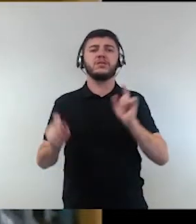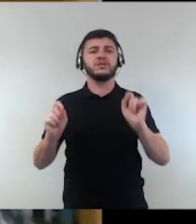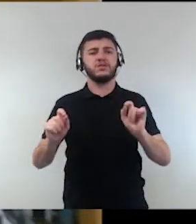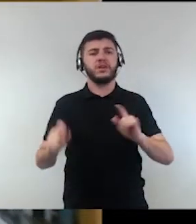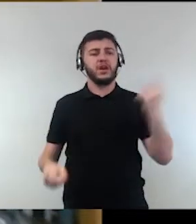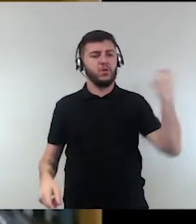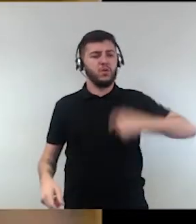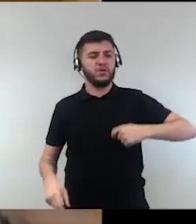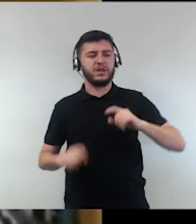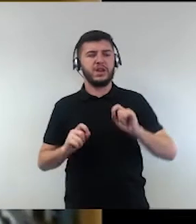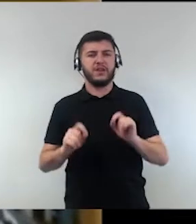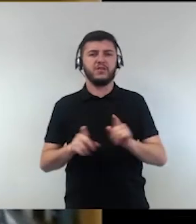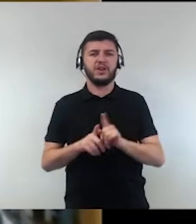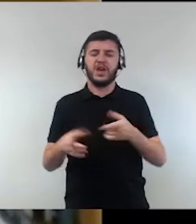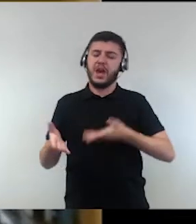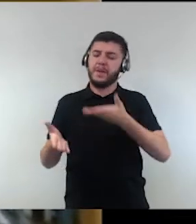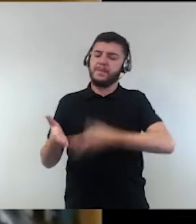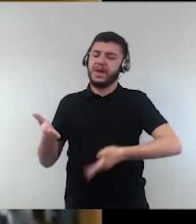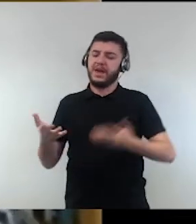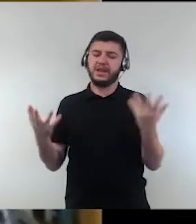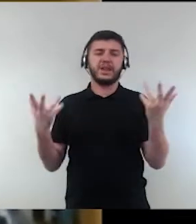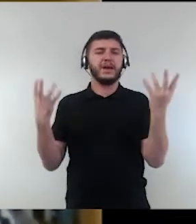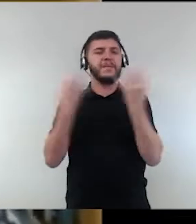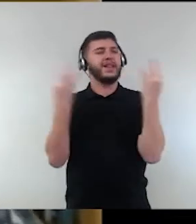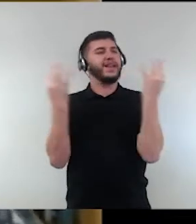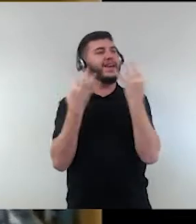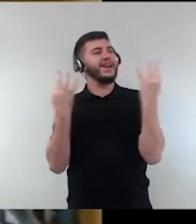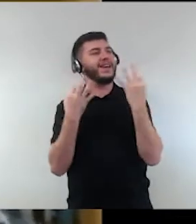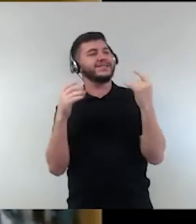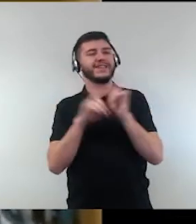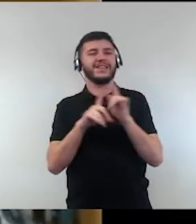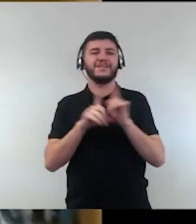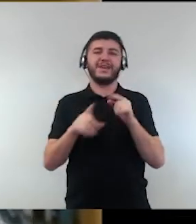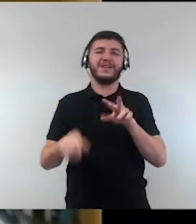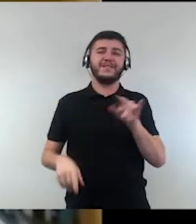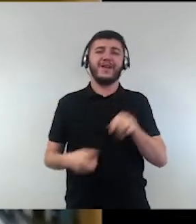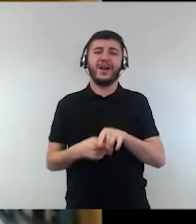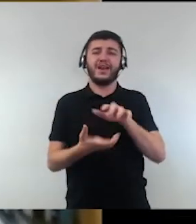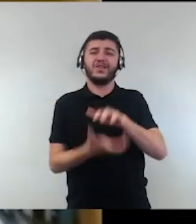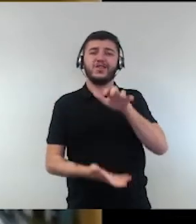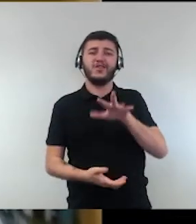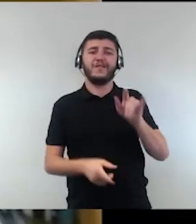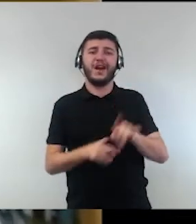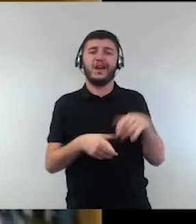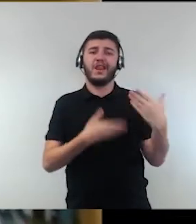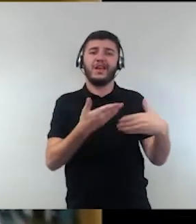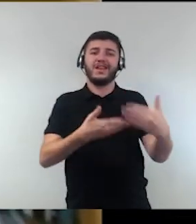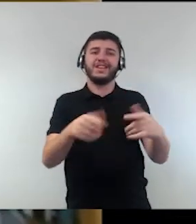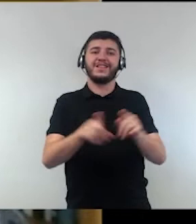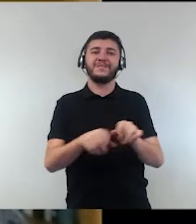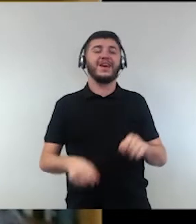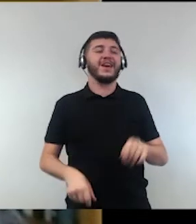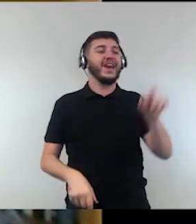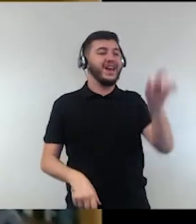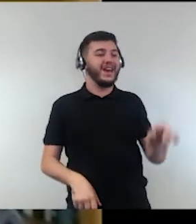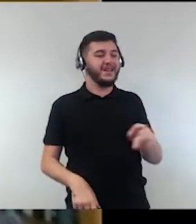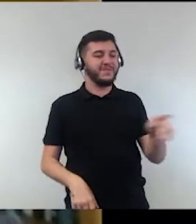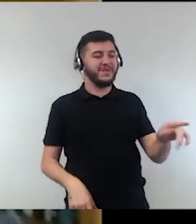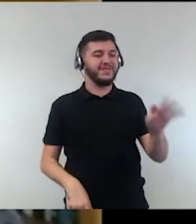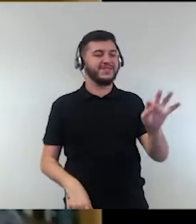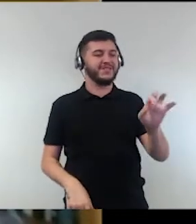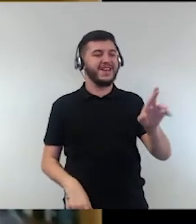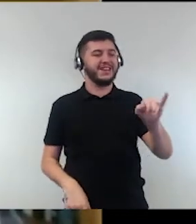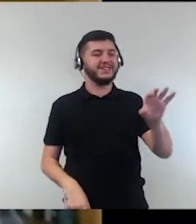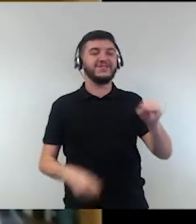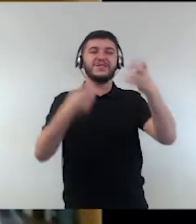degredo intelectual, à perda da beleza. É possível, o professor Tércio falou do laranja mecânica, é possível